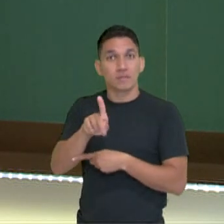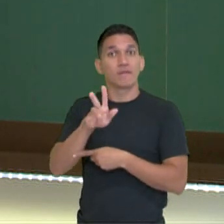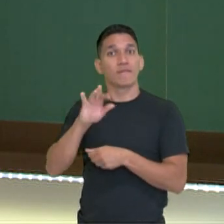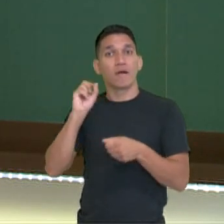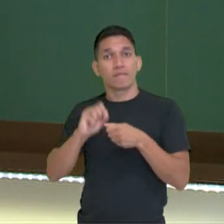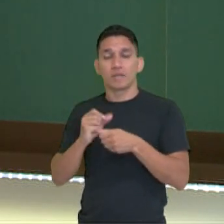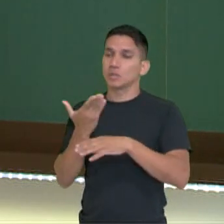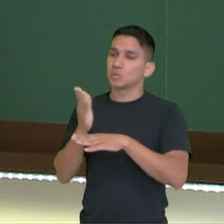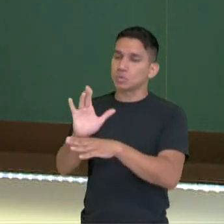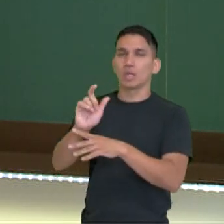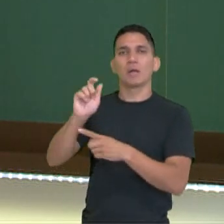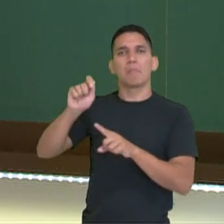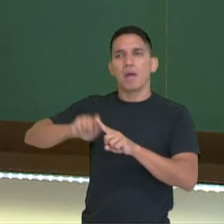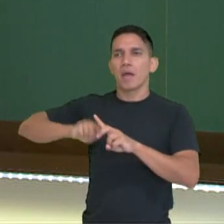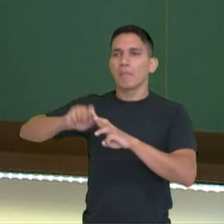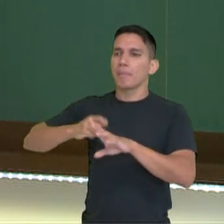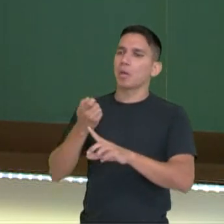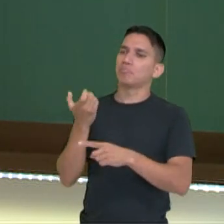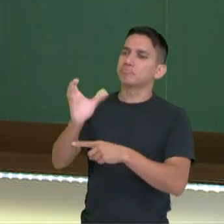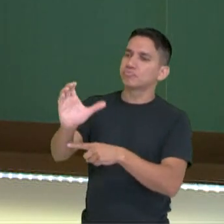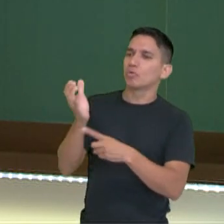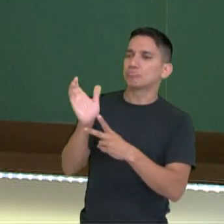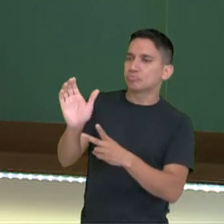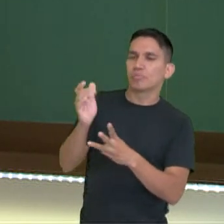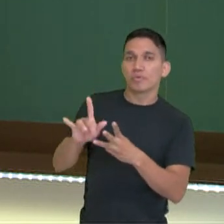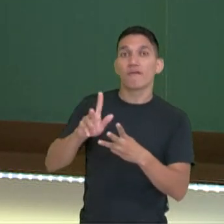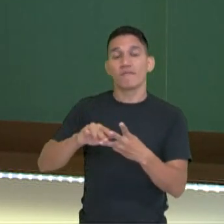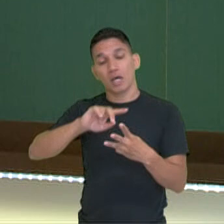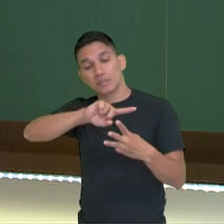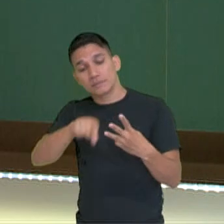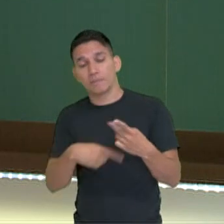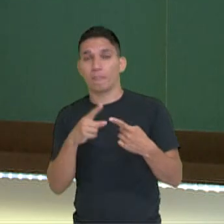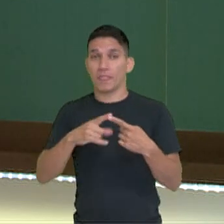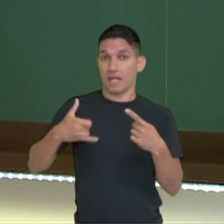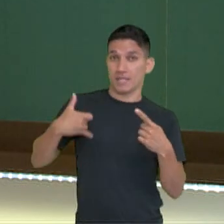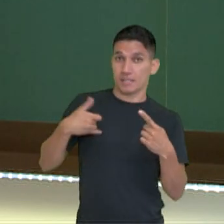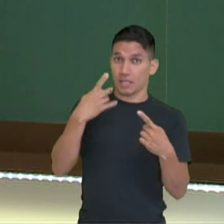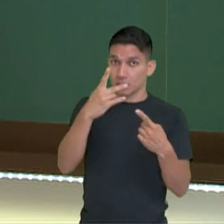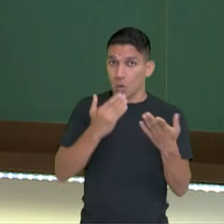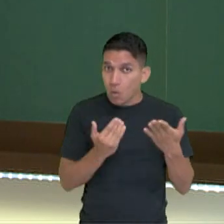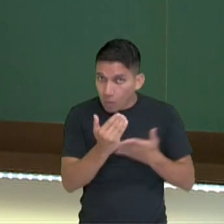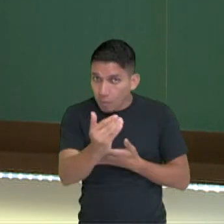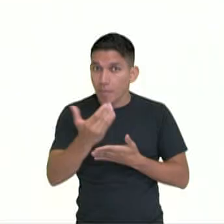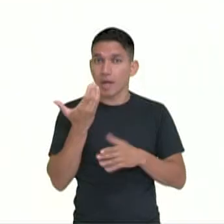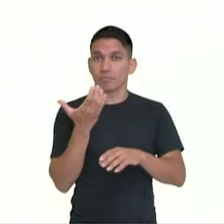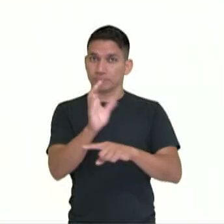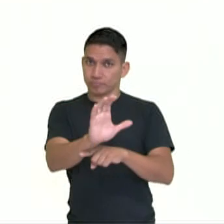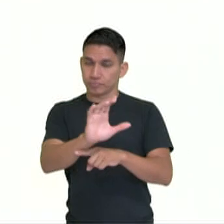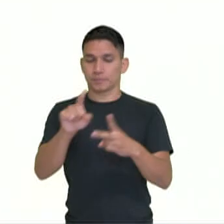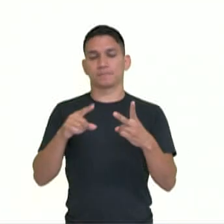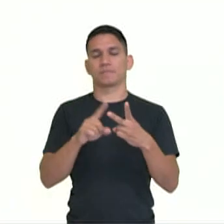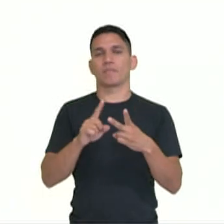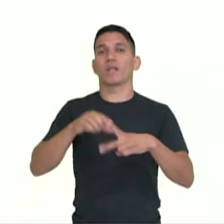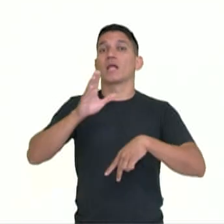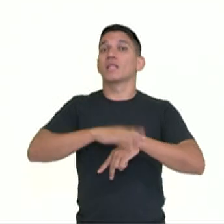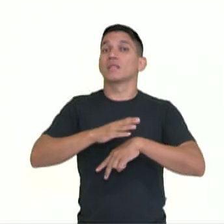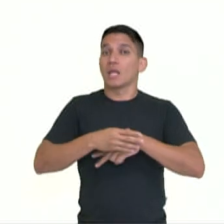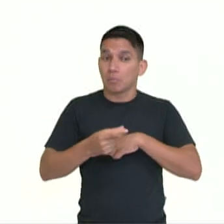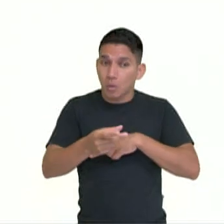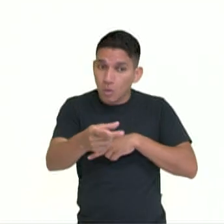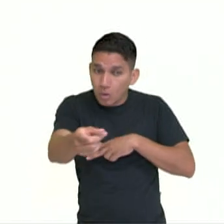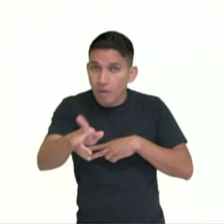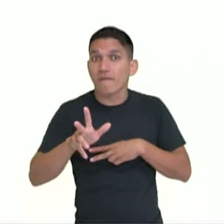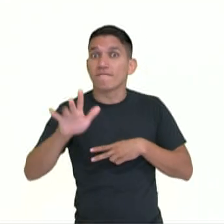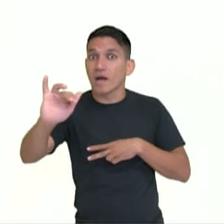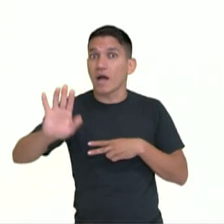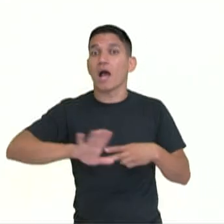uma contribuição e que vai levar em conta esses três itens. A idade que você começa a contribuir, o tempo que você vai